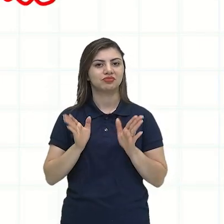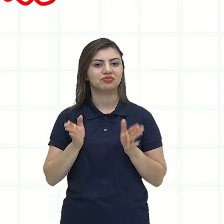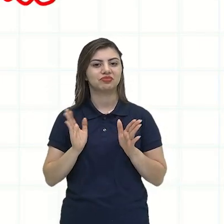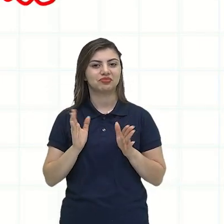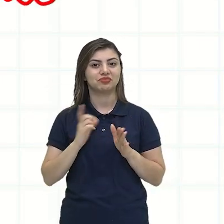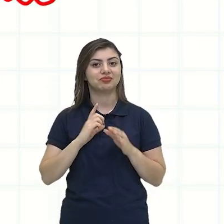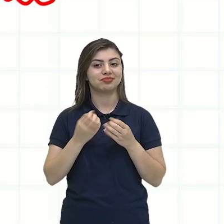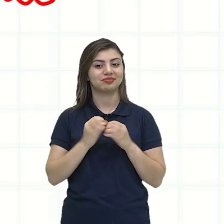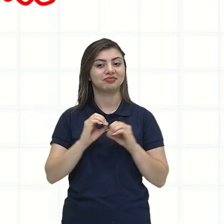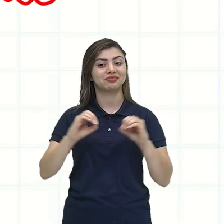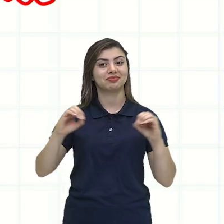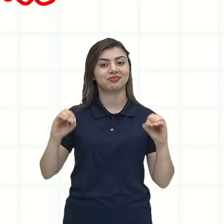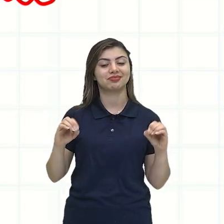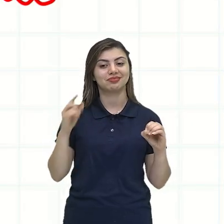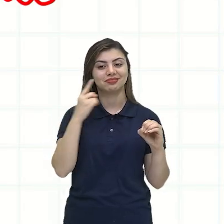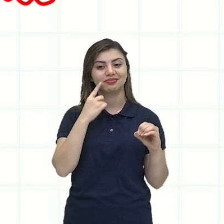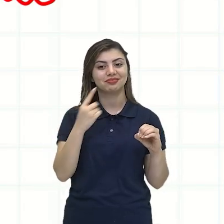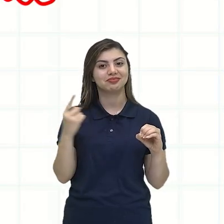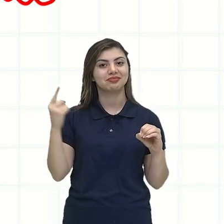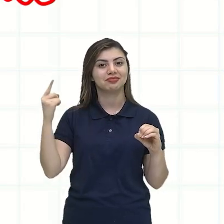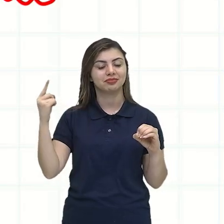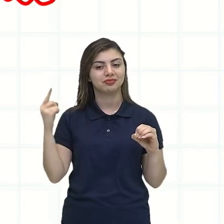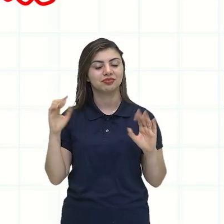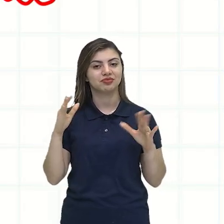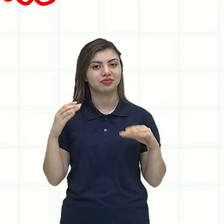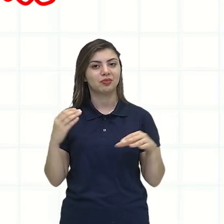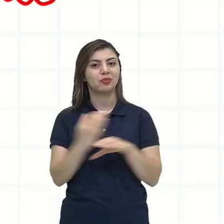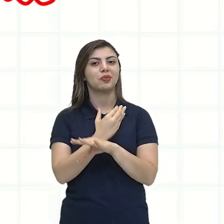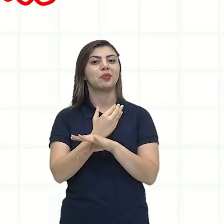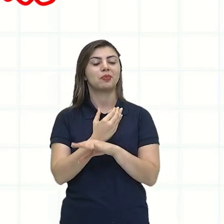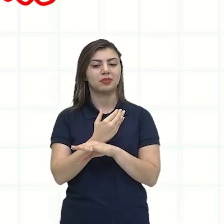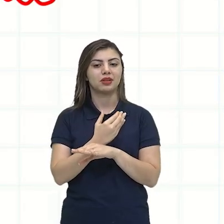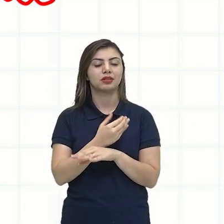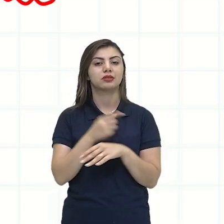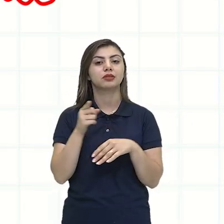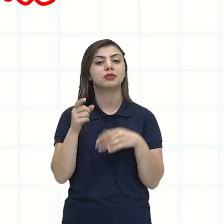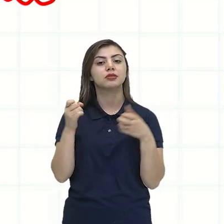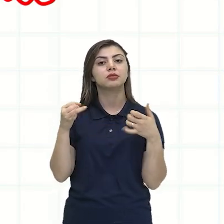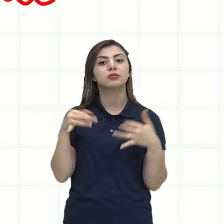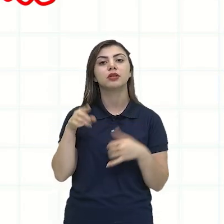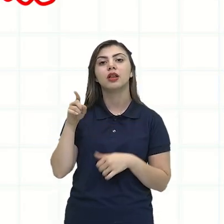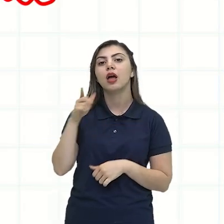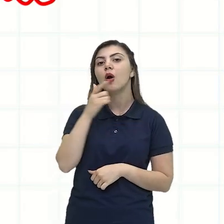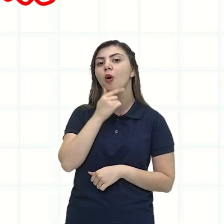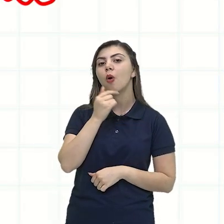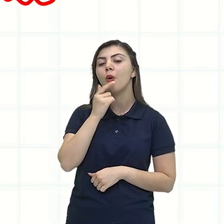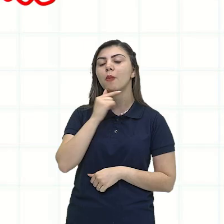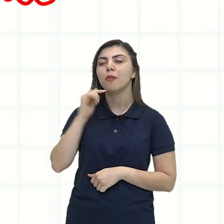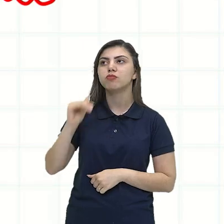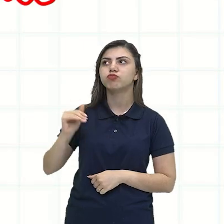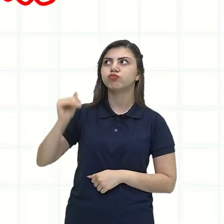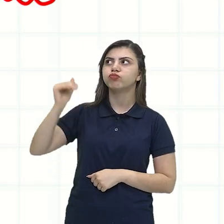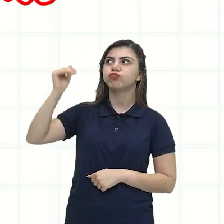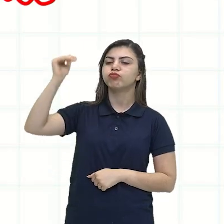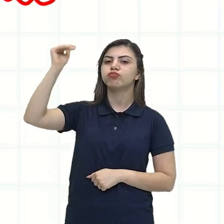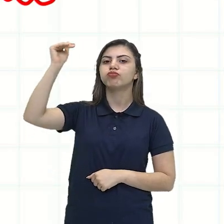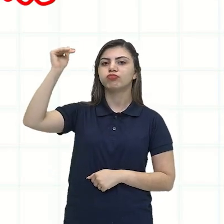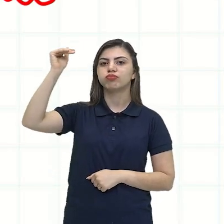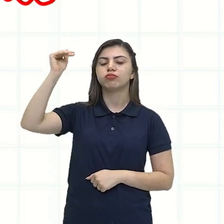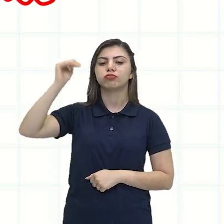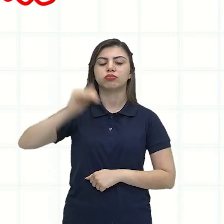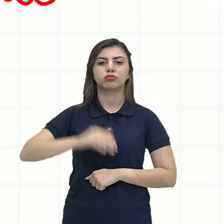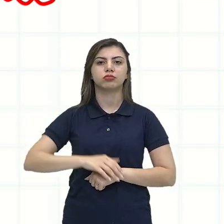uma oração, certo? Uma oração completa que está dizendo que ele é alto,